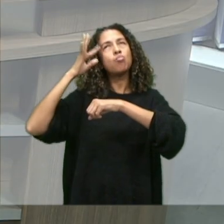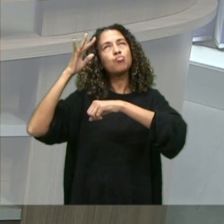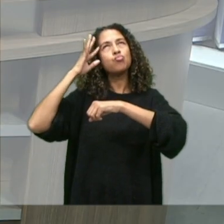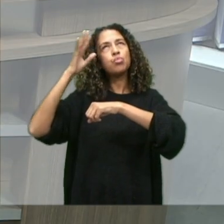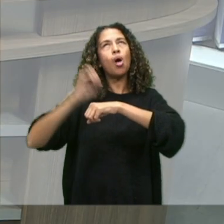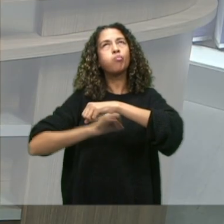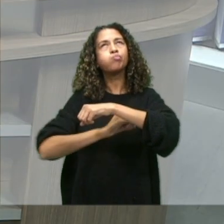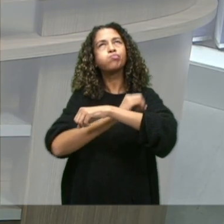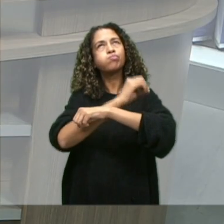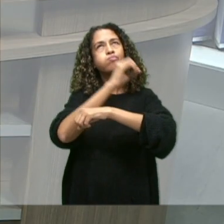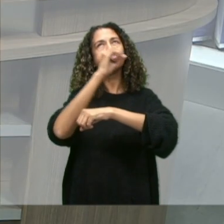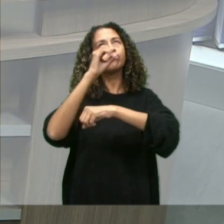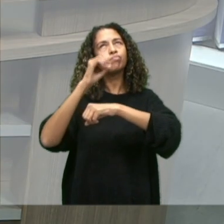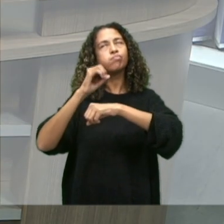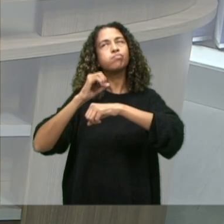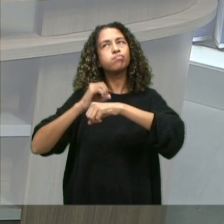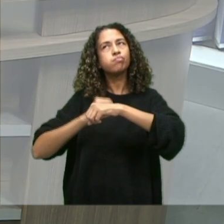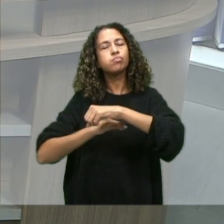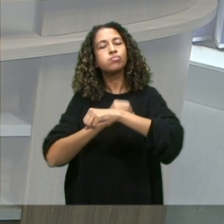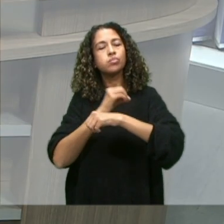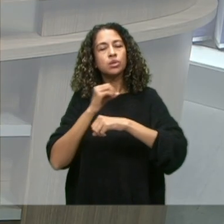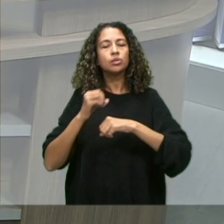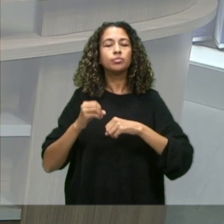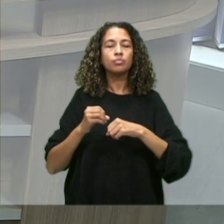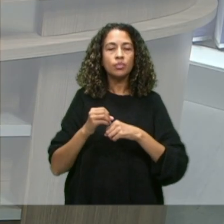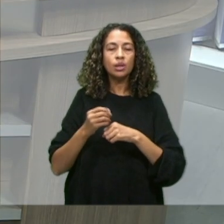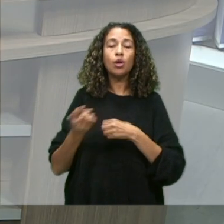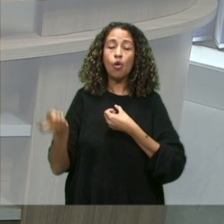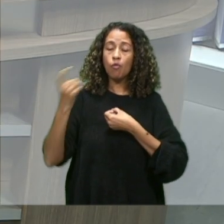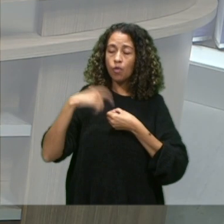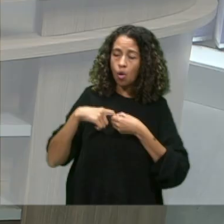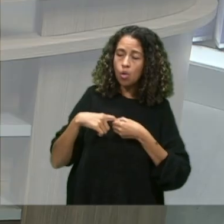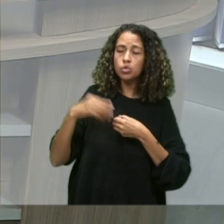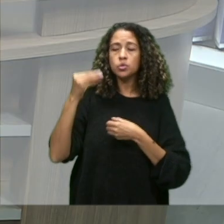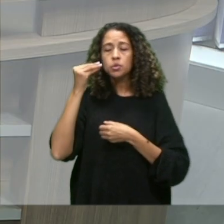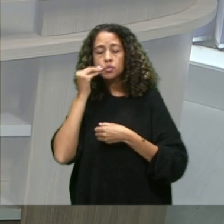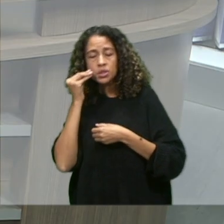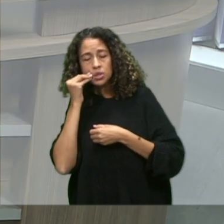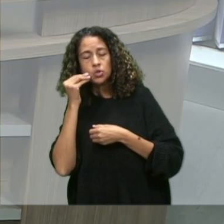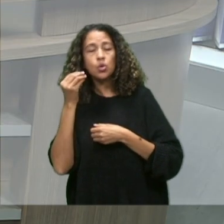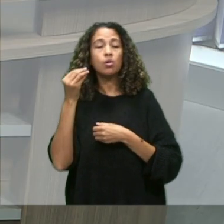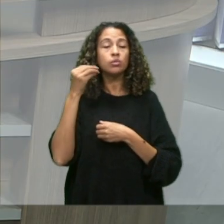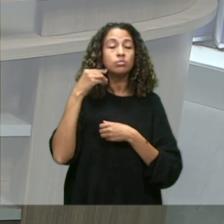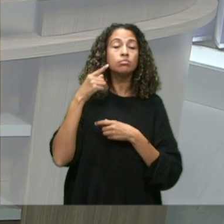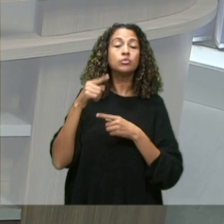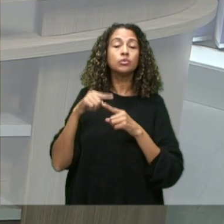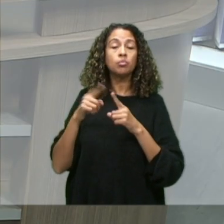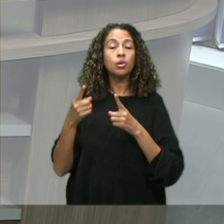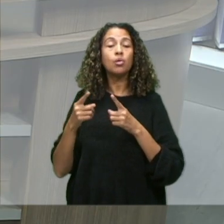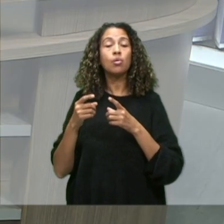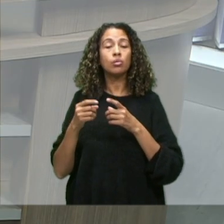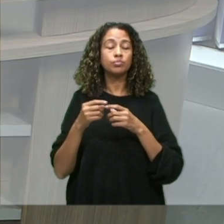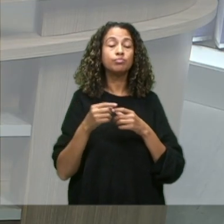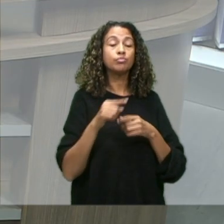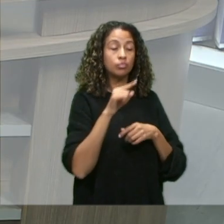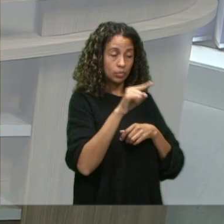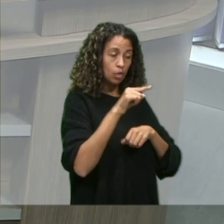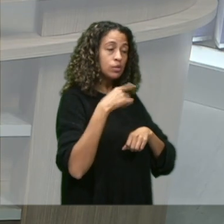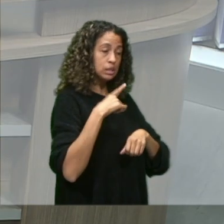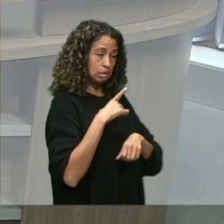que eu vou fazendo, que vai acontecendo, e daqui a pouco passa por mim de novo, e passa por mim de novo. O teu processo criativo é